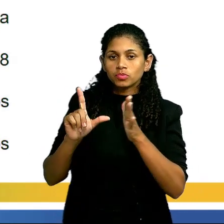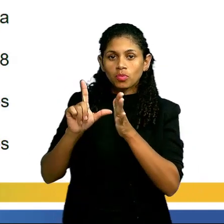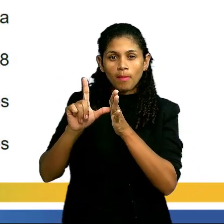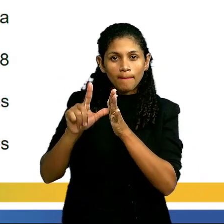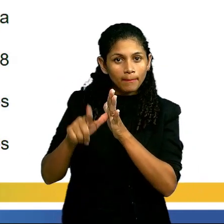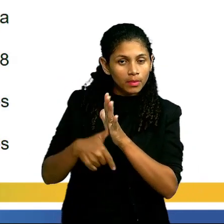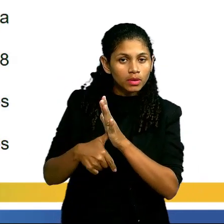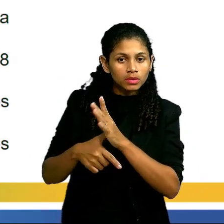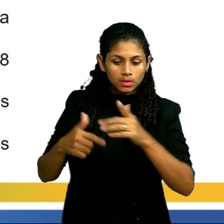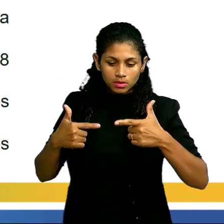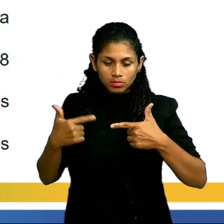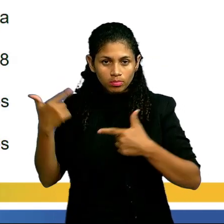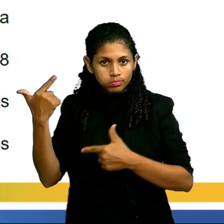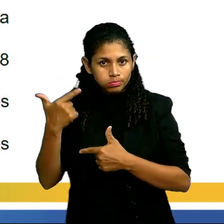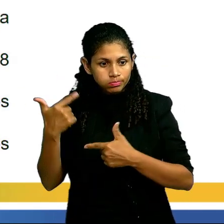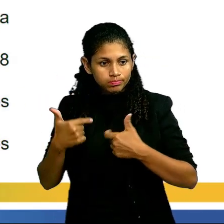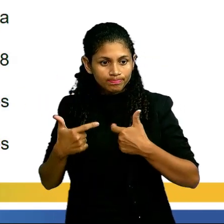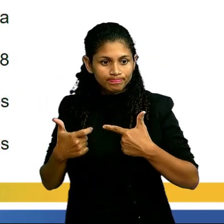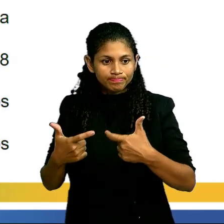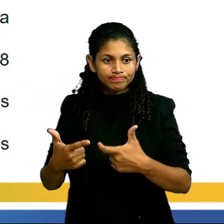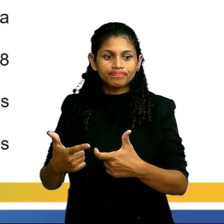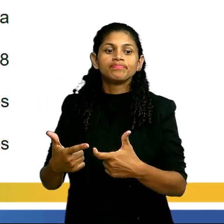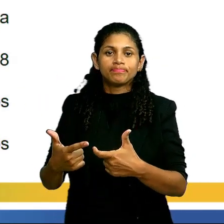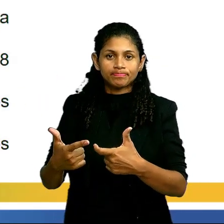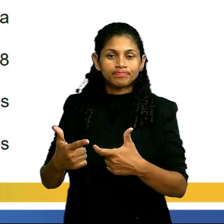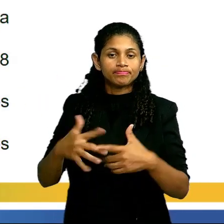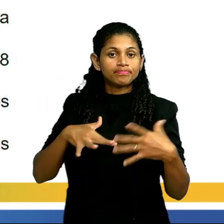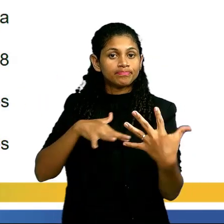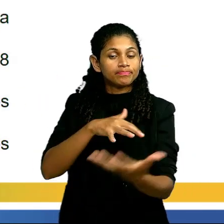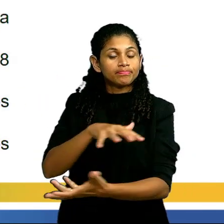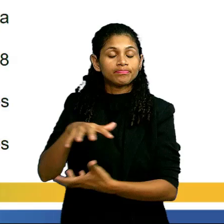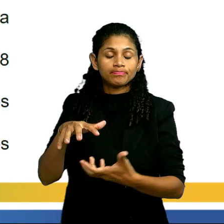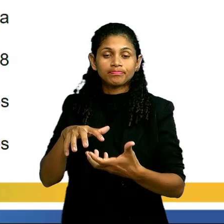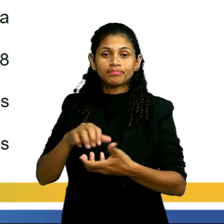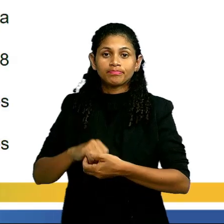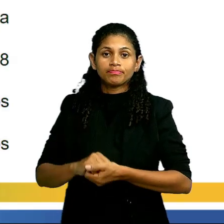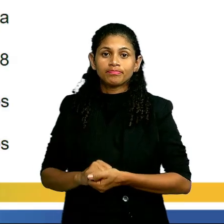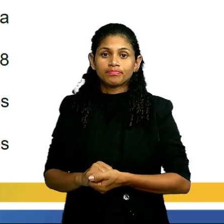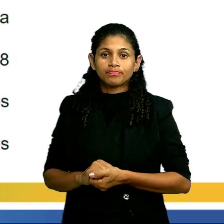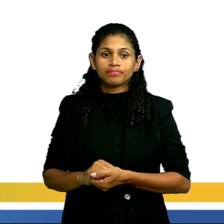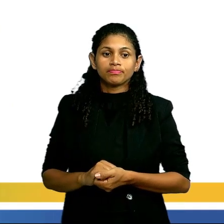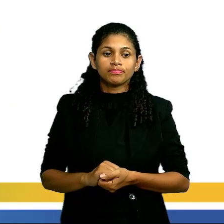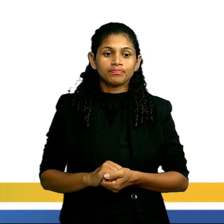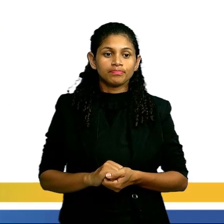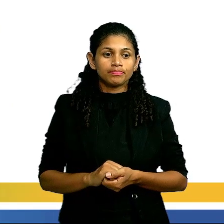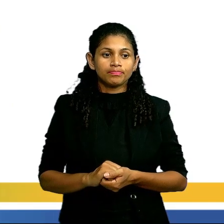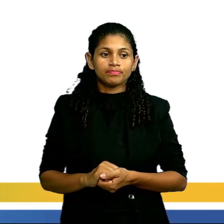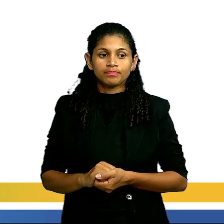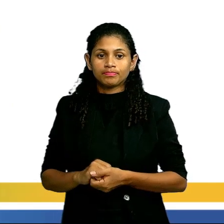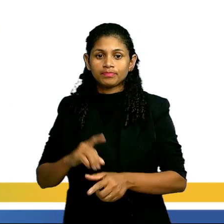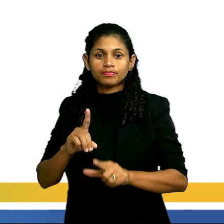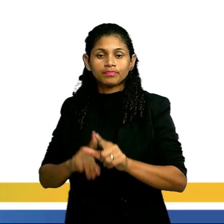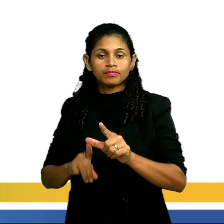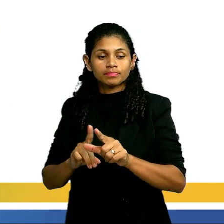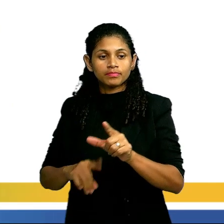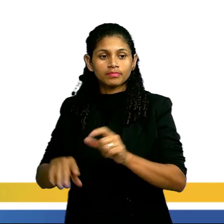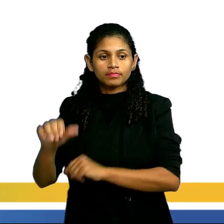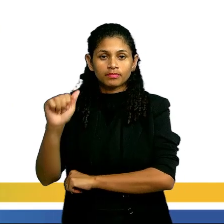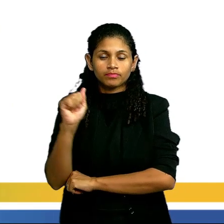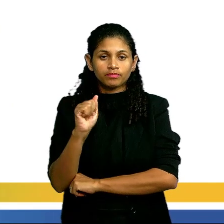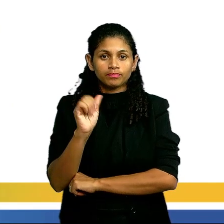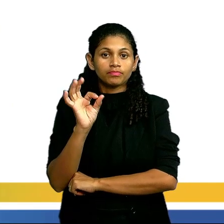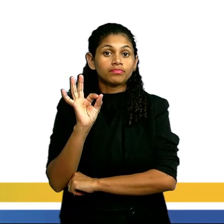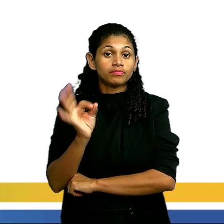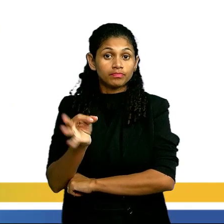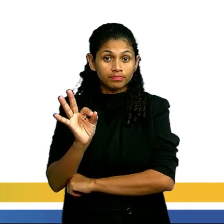né, a península, sim, durante a Segunda Guerra, mas os Estados Unidos não. Logo, nós temos aí a